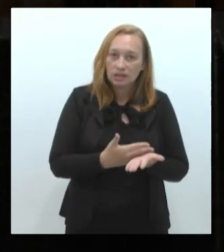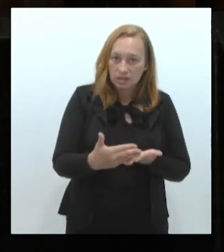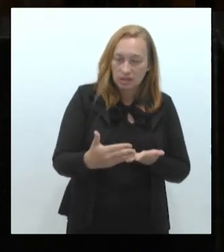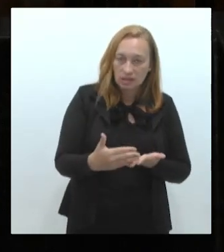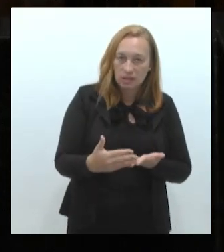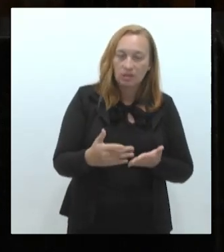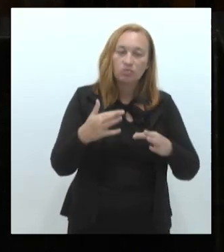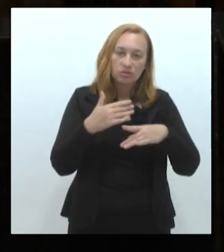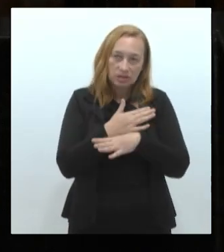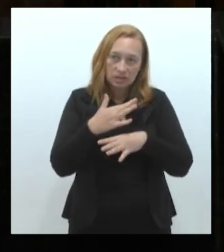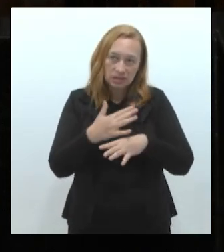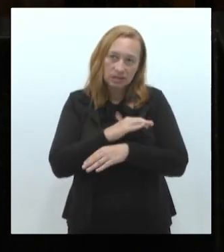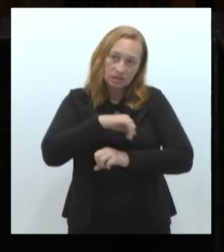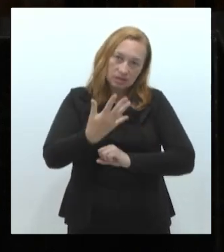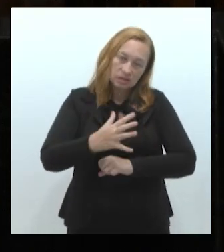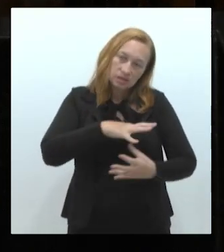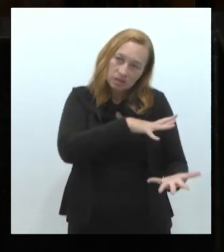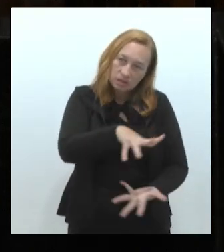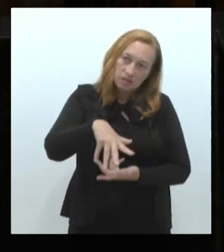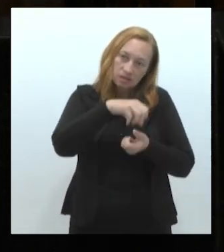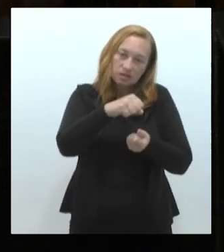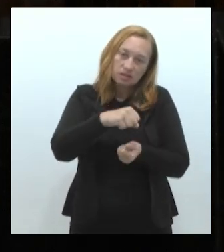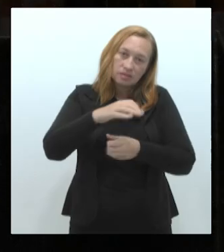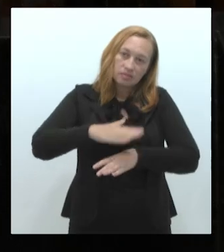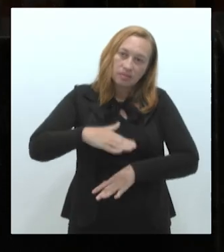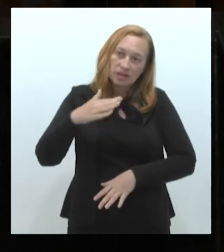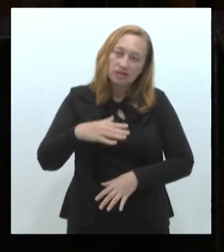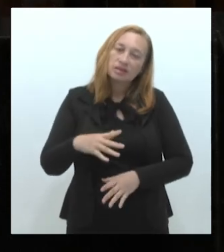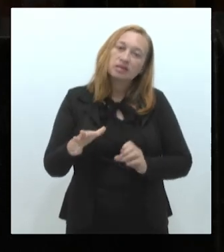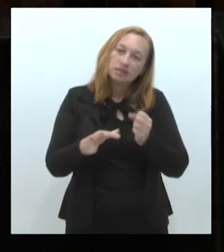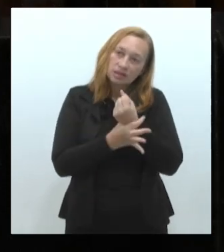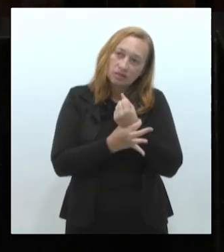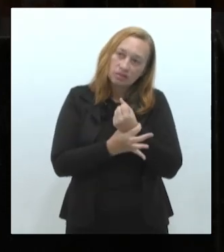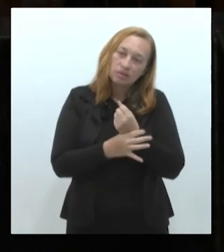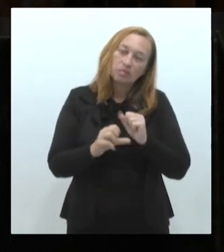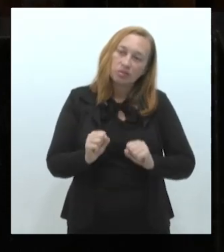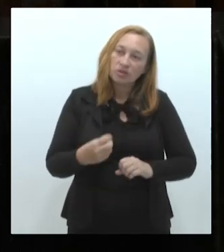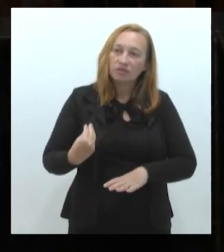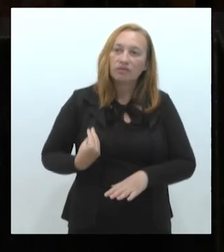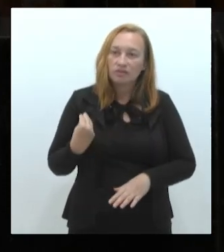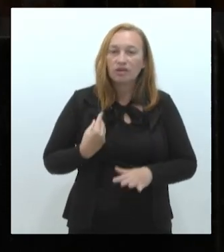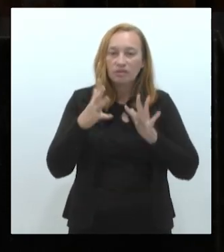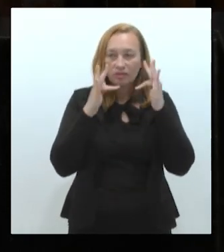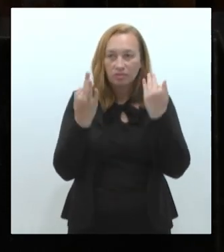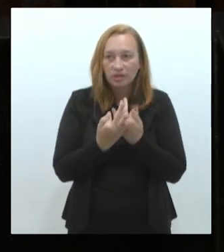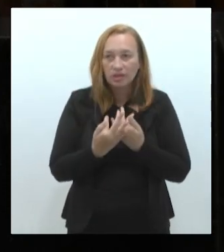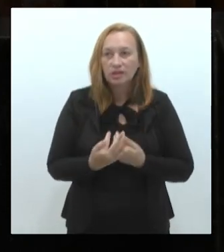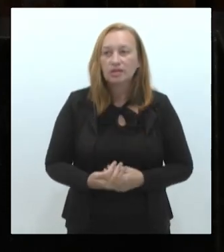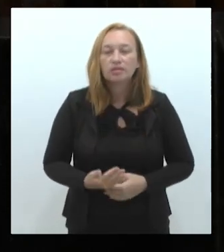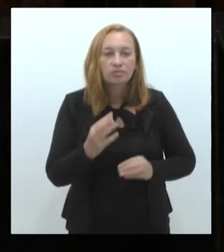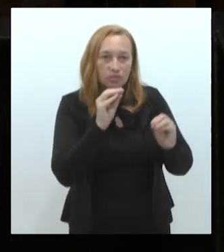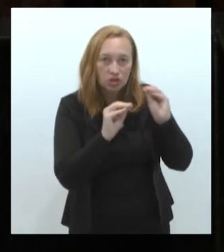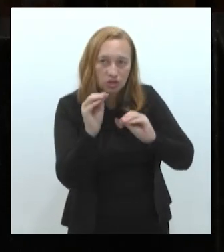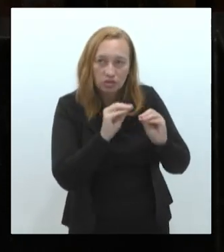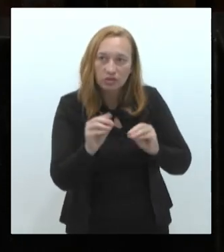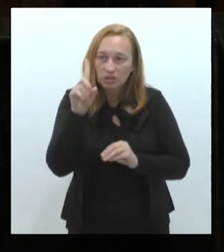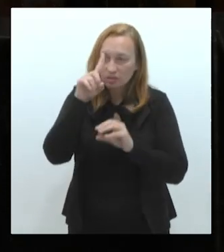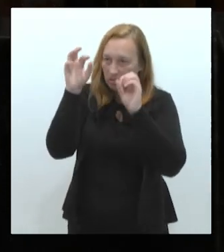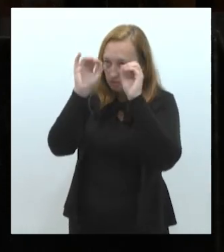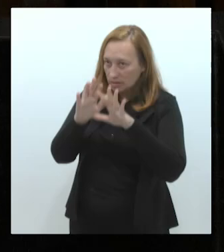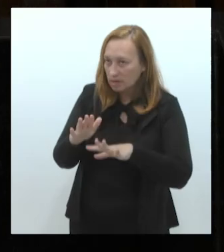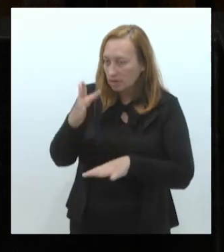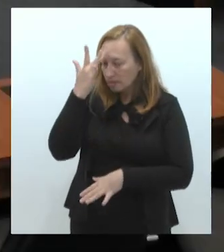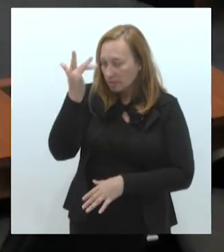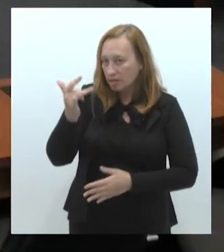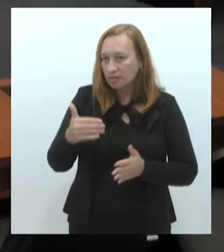por cidades sustentáveis e cada vez mais seguras para a gente poder viver com a nossa família. Um grande beijo, fiquem com Deus, até amanhã.